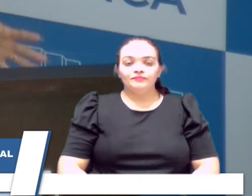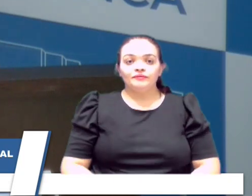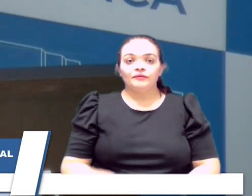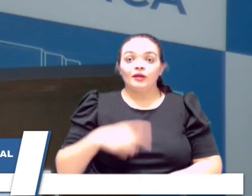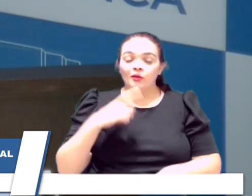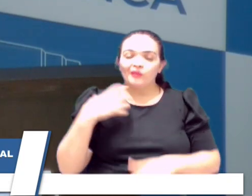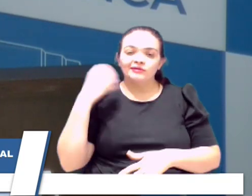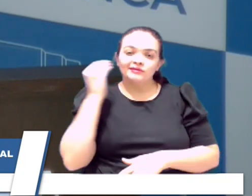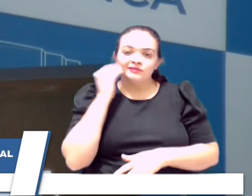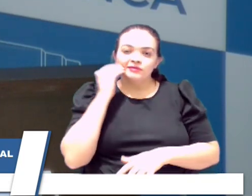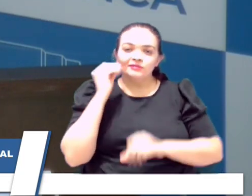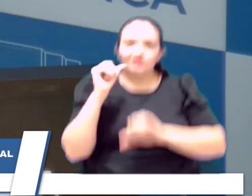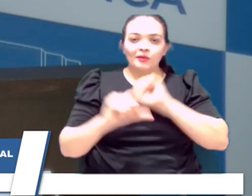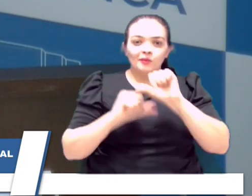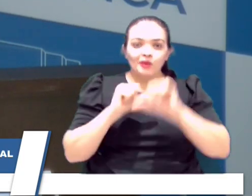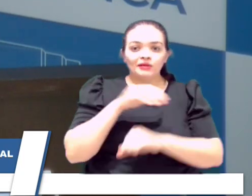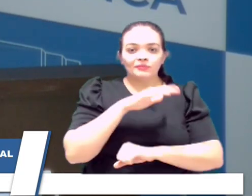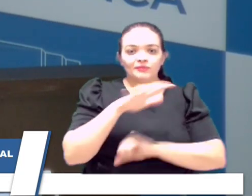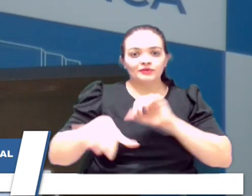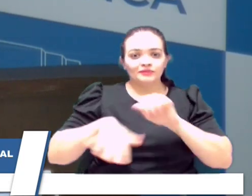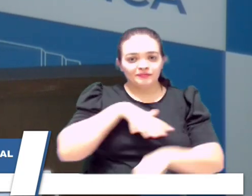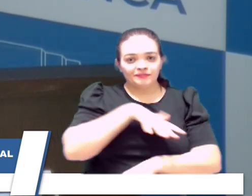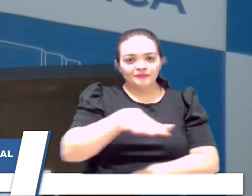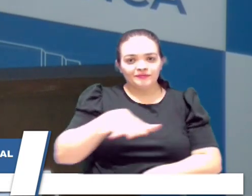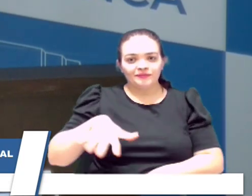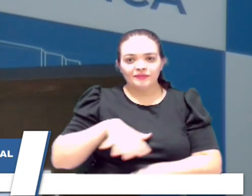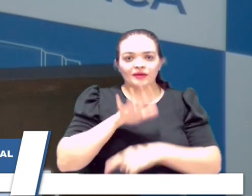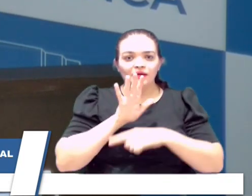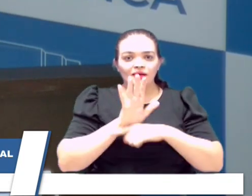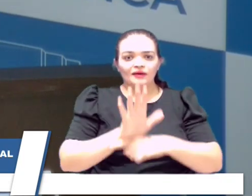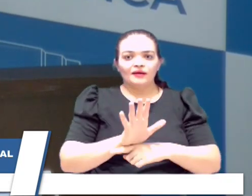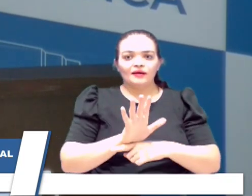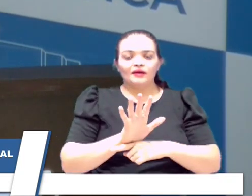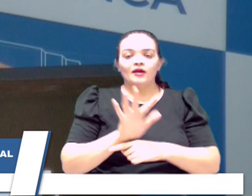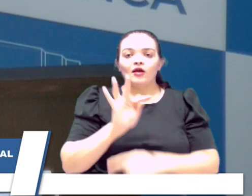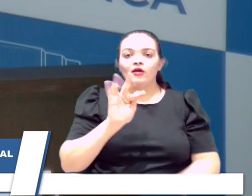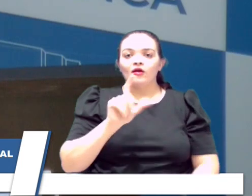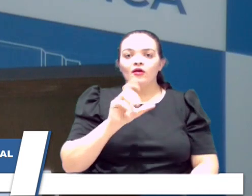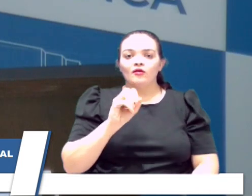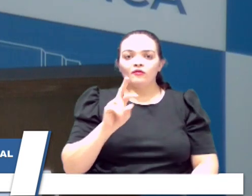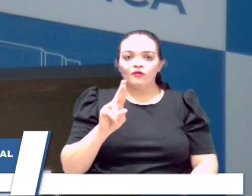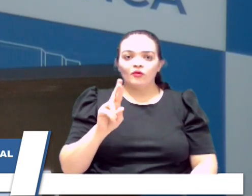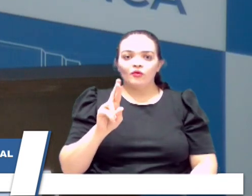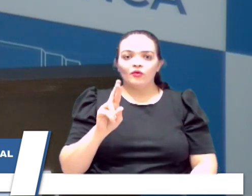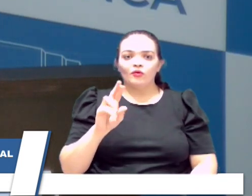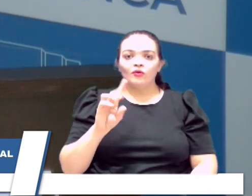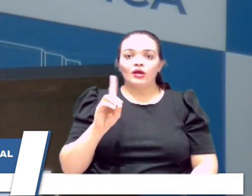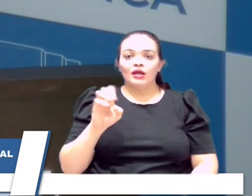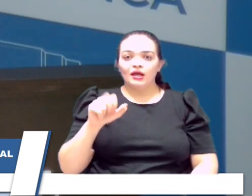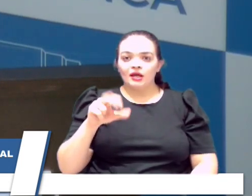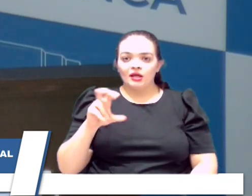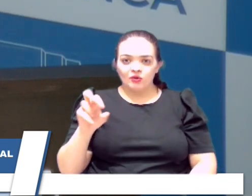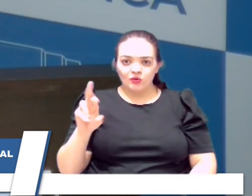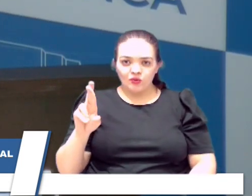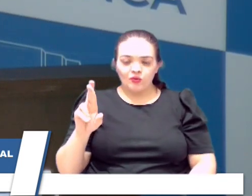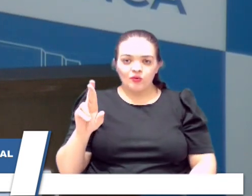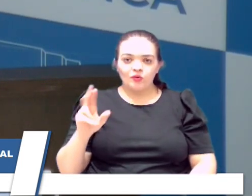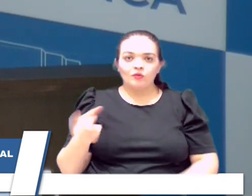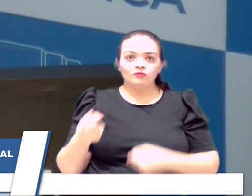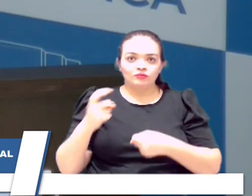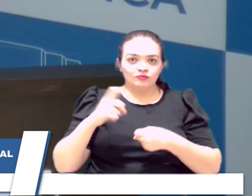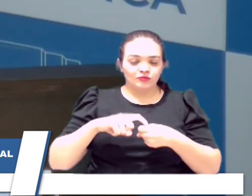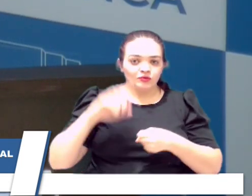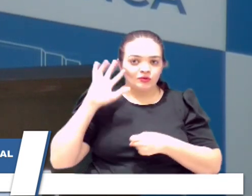revolução naquele espaço, com a ajuda da Flor, do Enor. Em breve a gente volta aí a funcionar